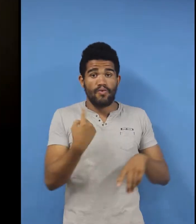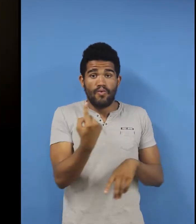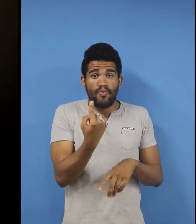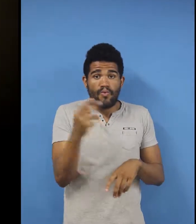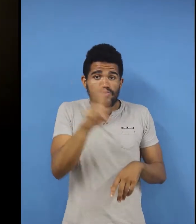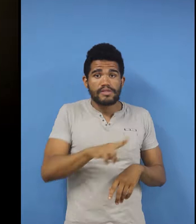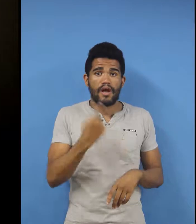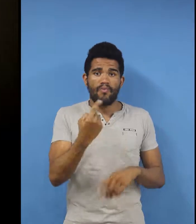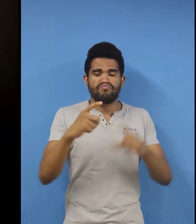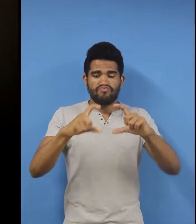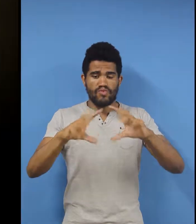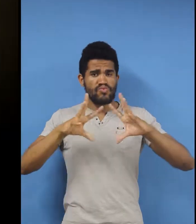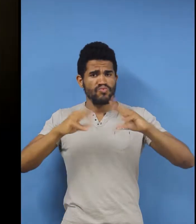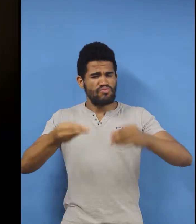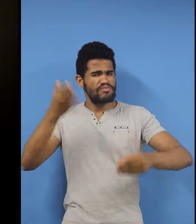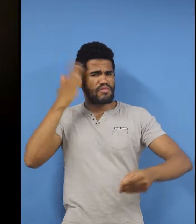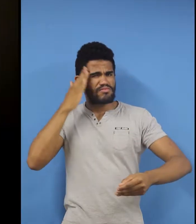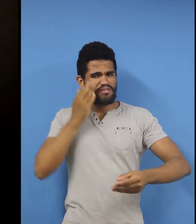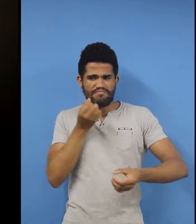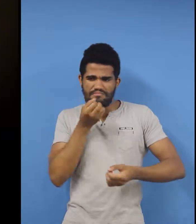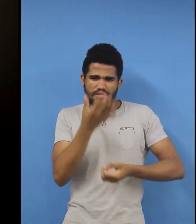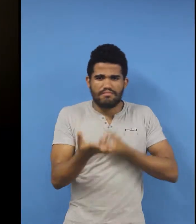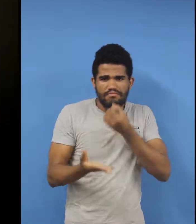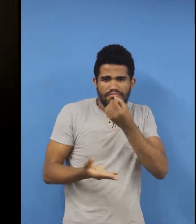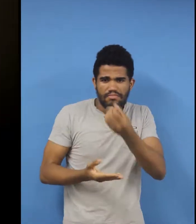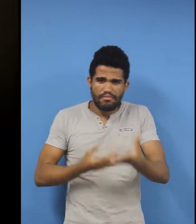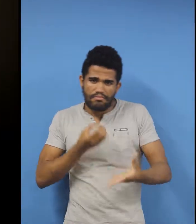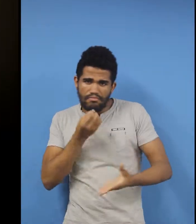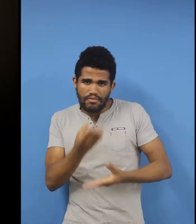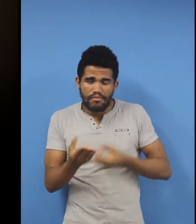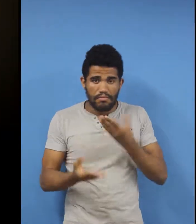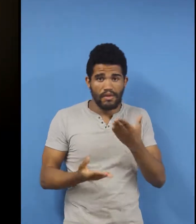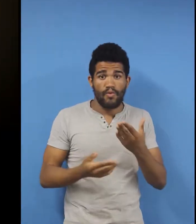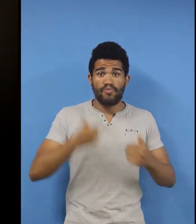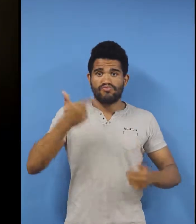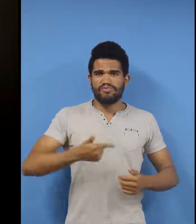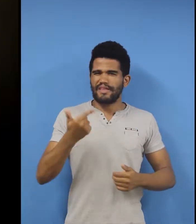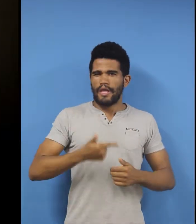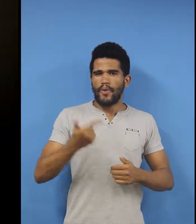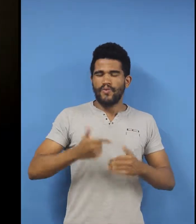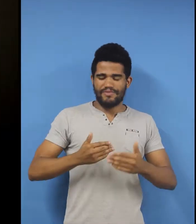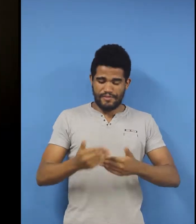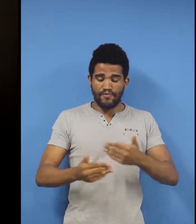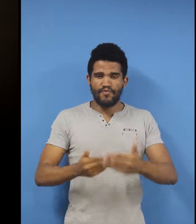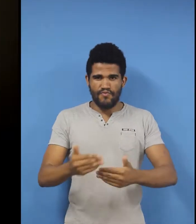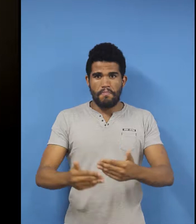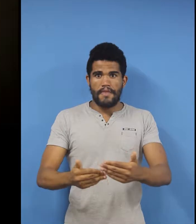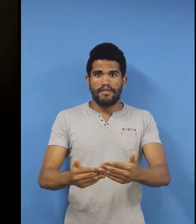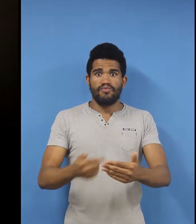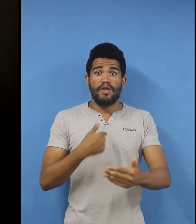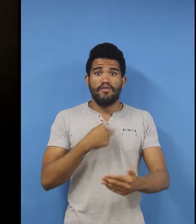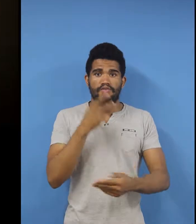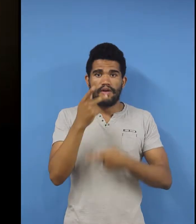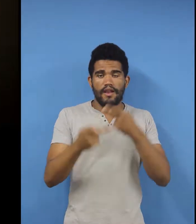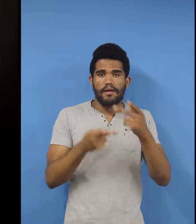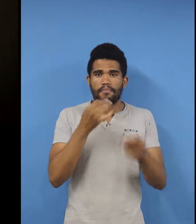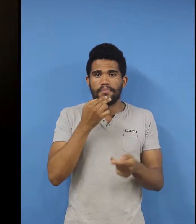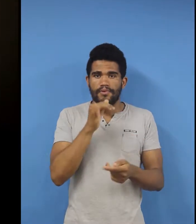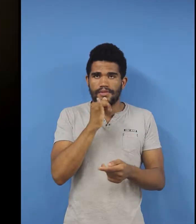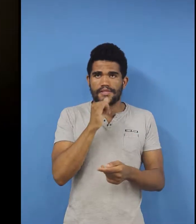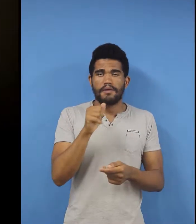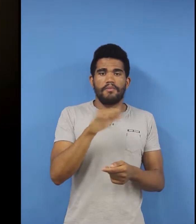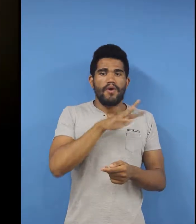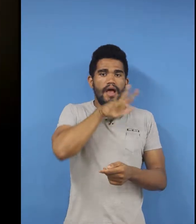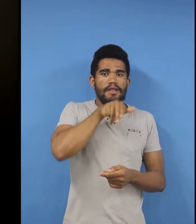um parágrafo para falar tudo que eu sei sobre exploração de animais. Um segundo parágrafo, eu vou falar sobre a questão